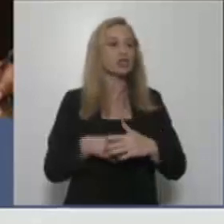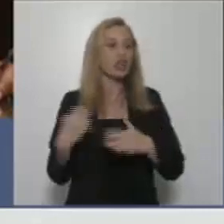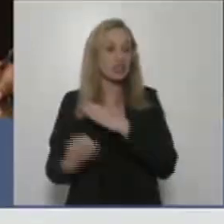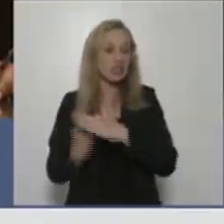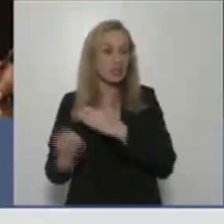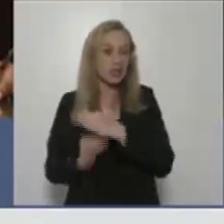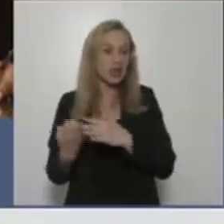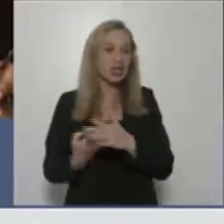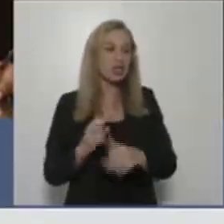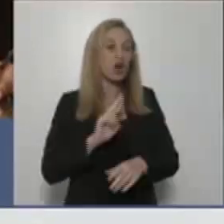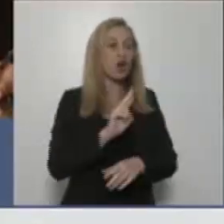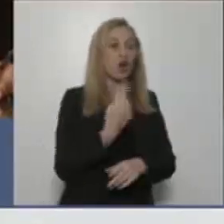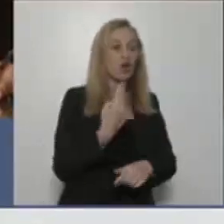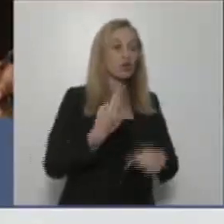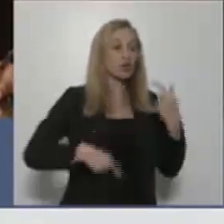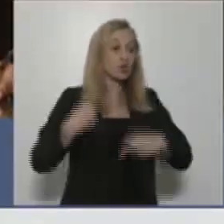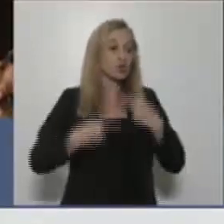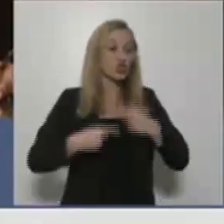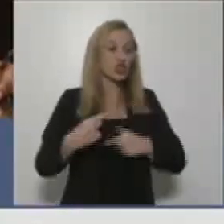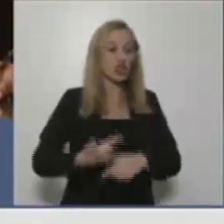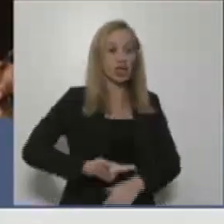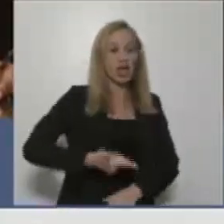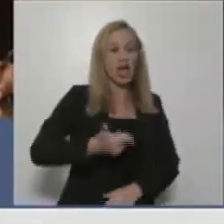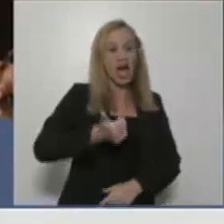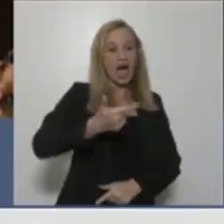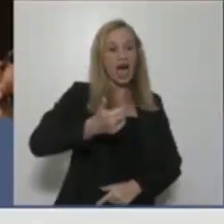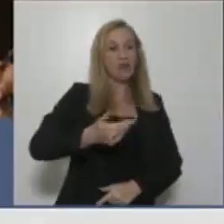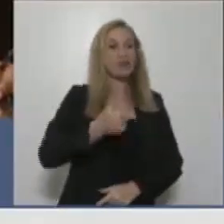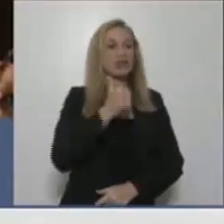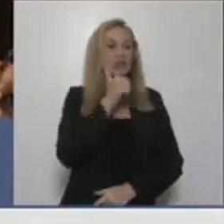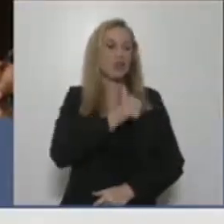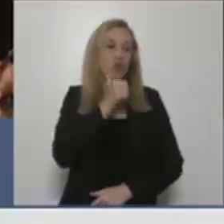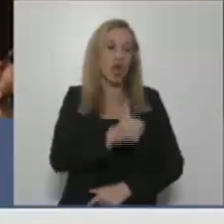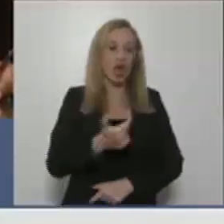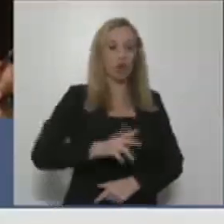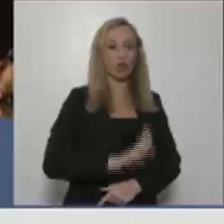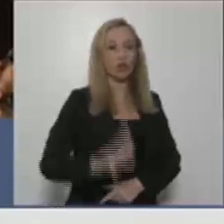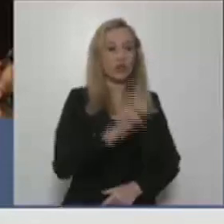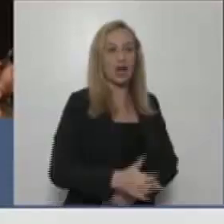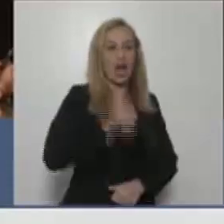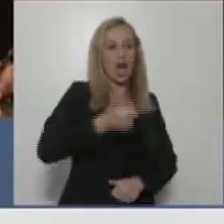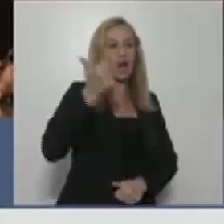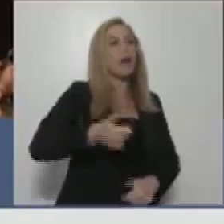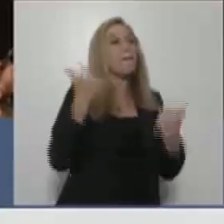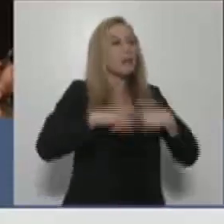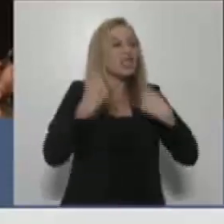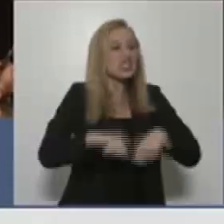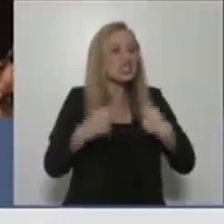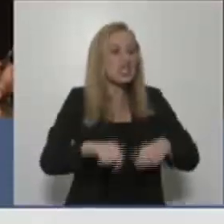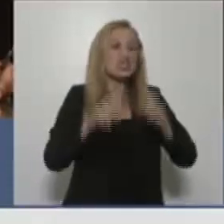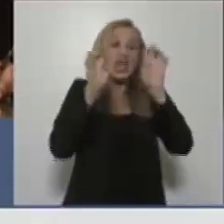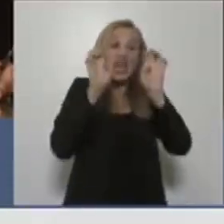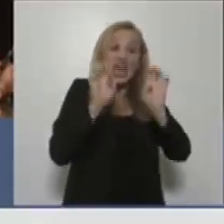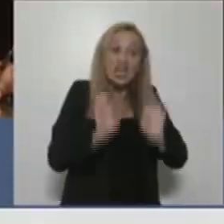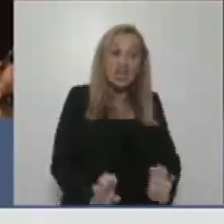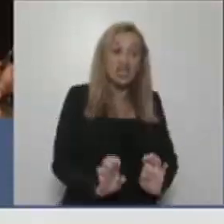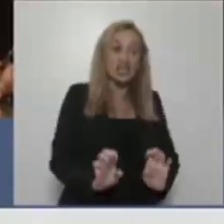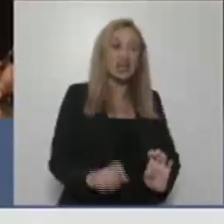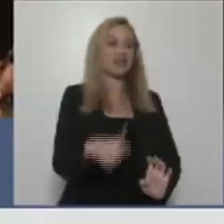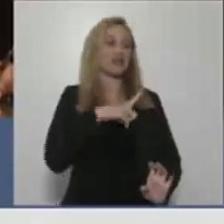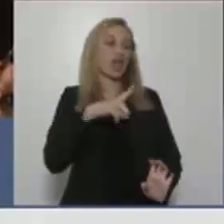ou debater se tem que dar arma na mão de mulher para garantir a segurança dela. Tem que educar os homens que mulher não